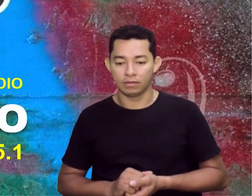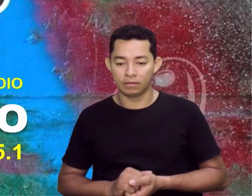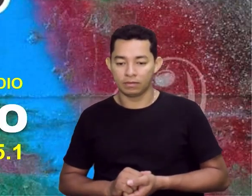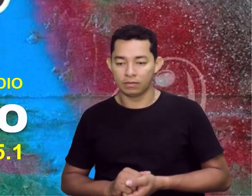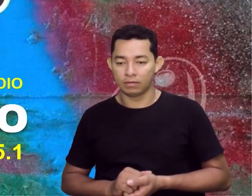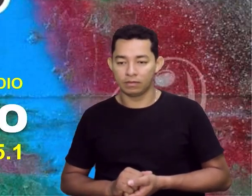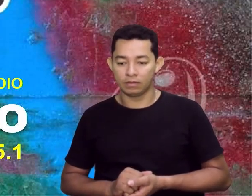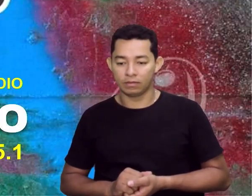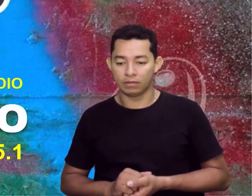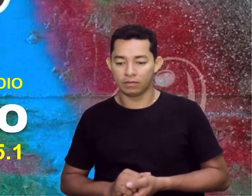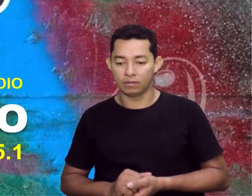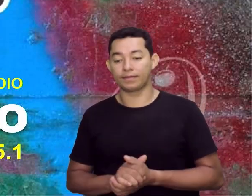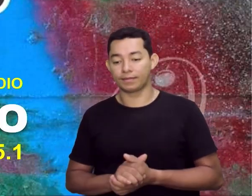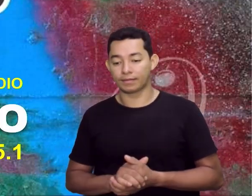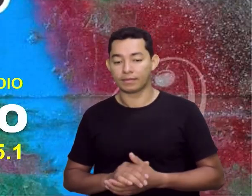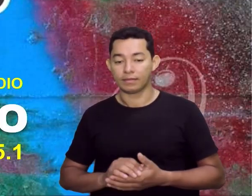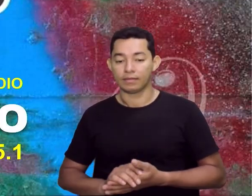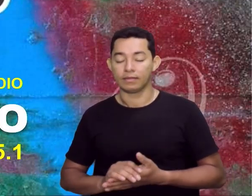nesse...